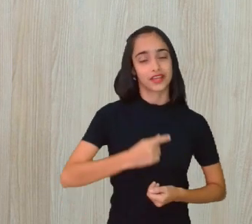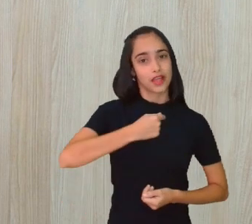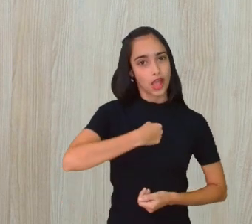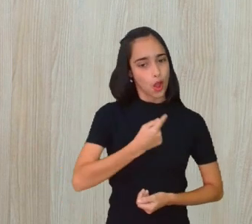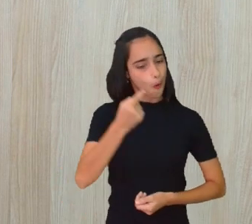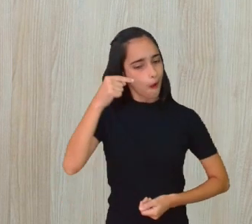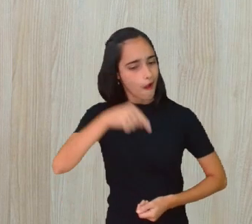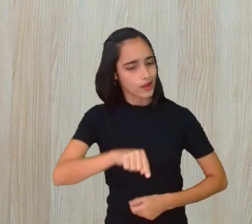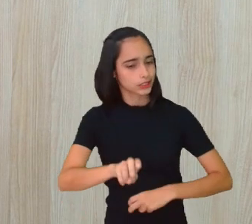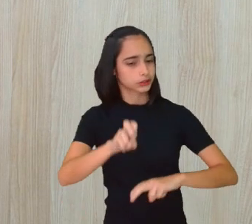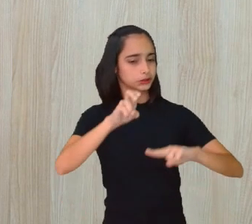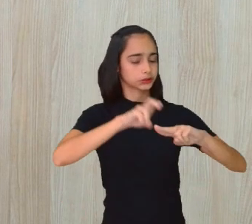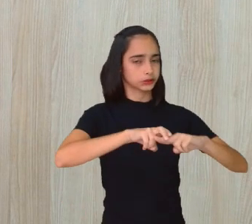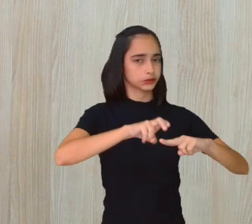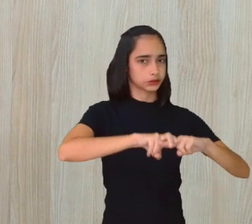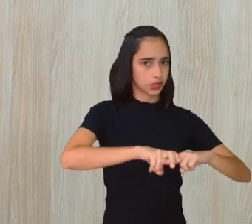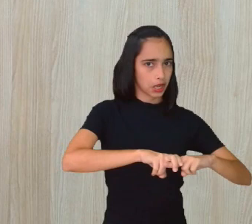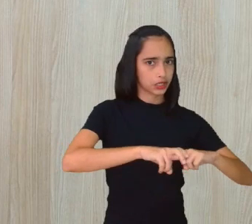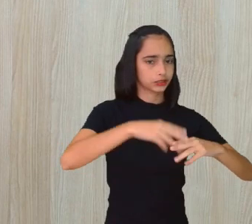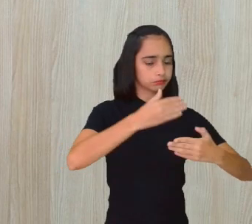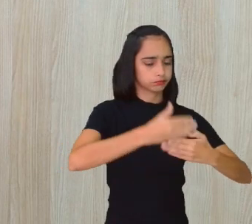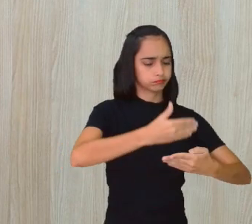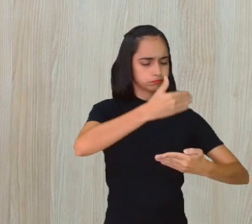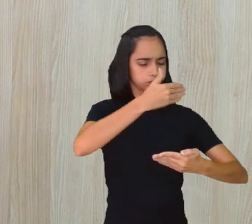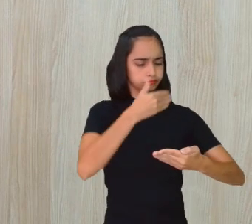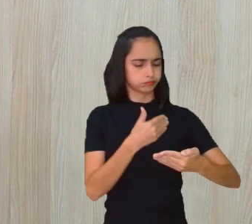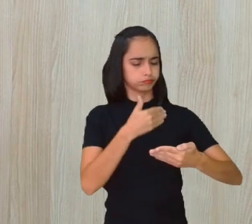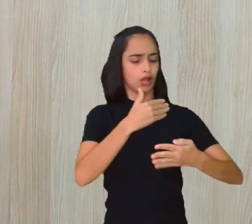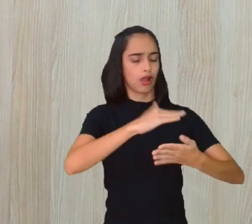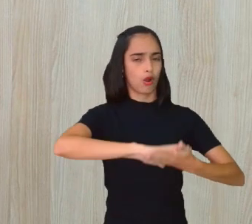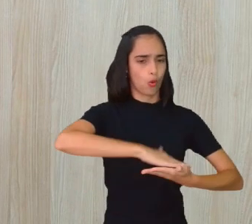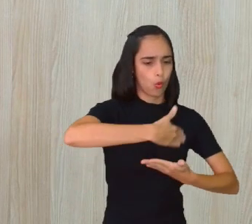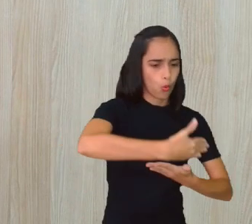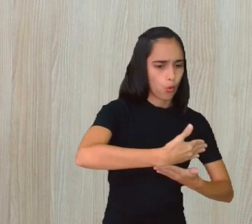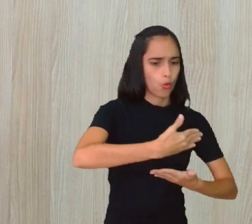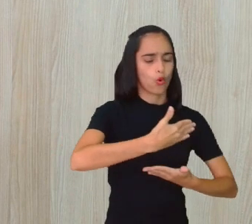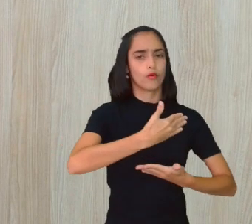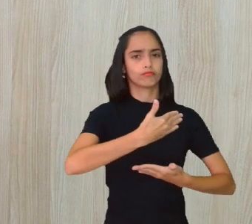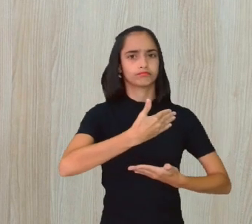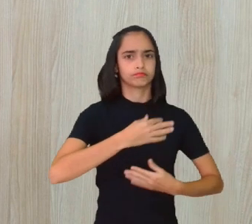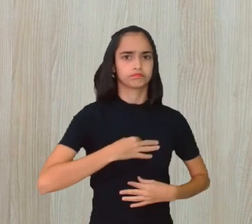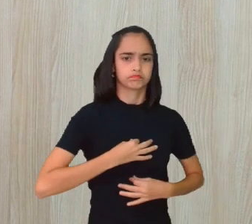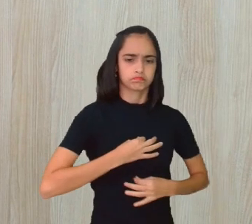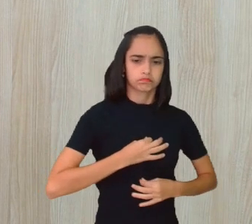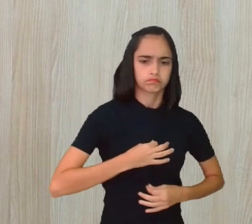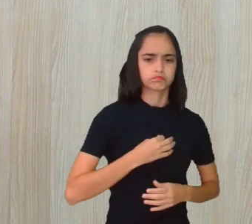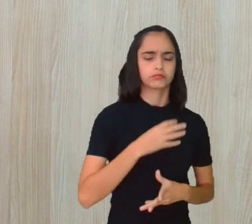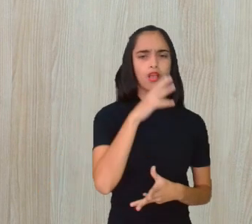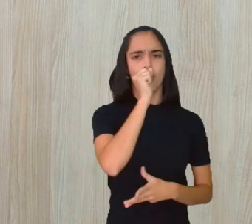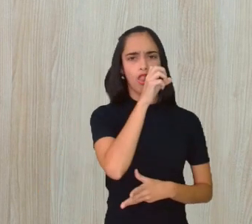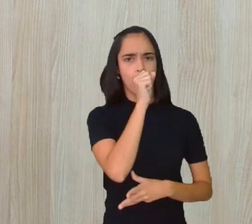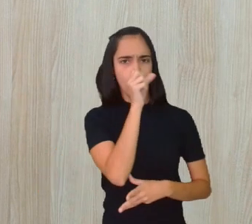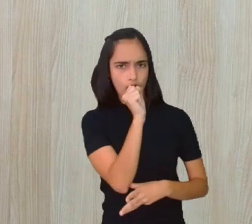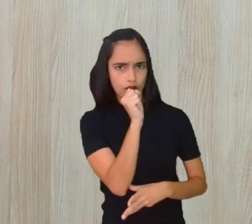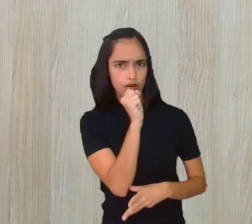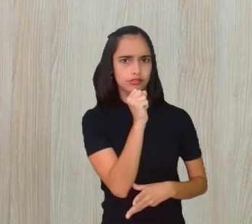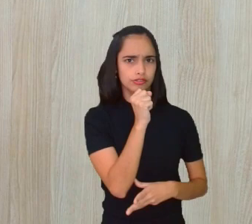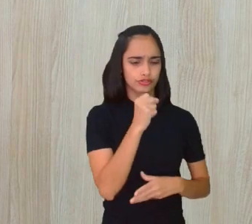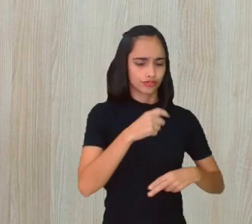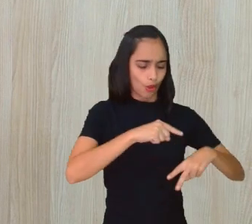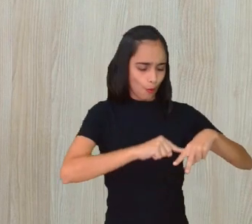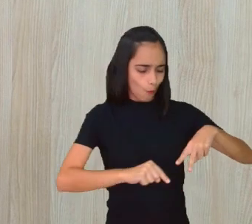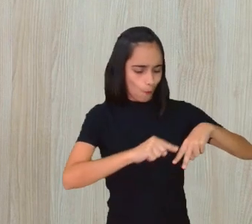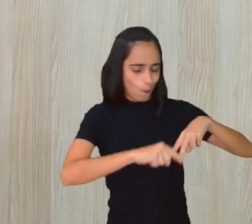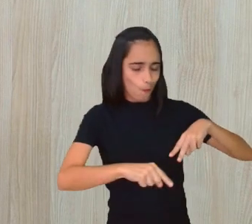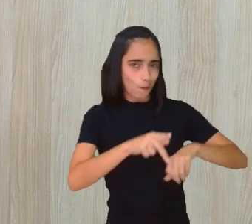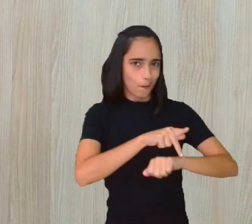aqui sentada por trás de um computador, visto blusa laranja, calça preta e vamos juntos